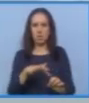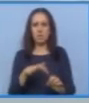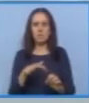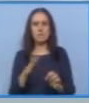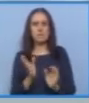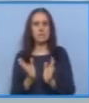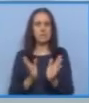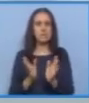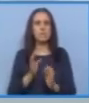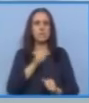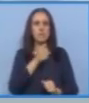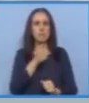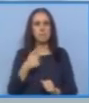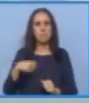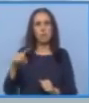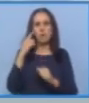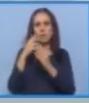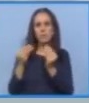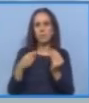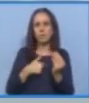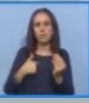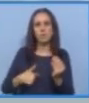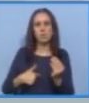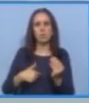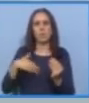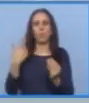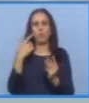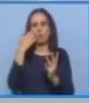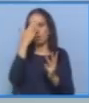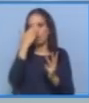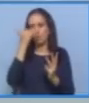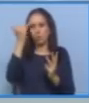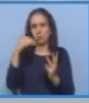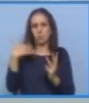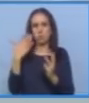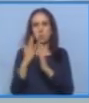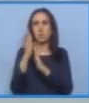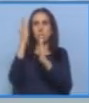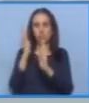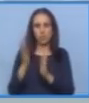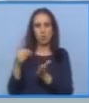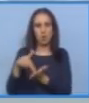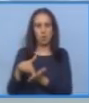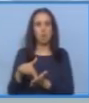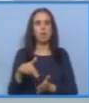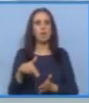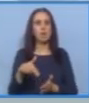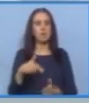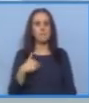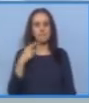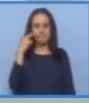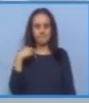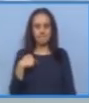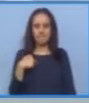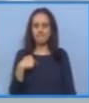a possibilidade de ter que ir ou para o Japão, ou para a China, ou para Timor, onde graças a Deus já estive, dizia,